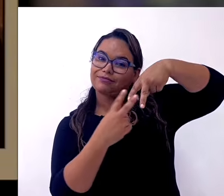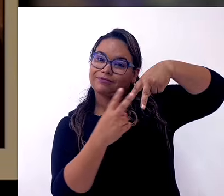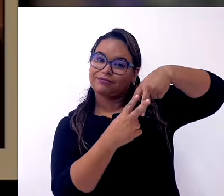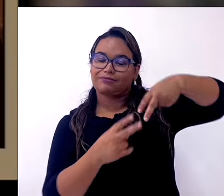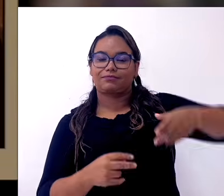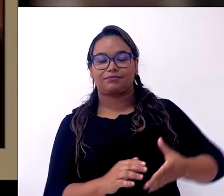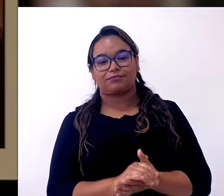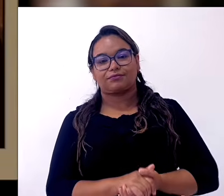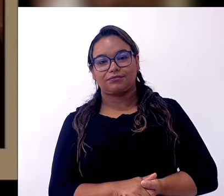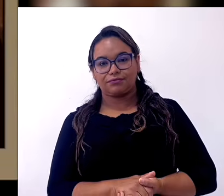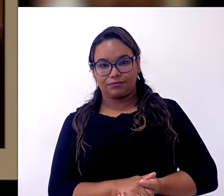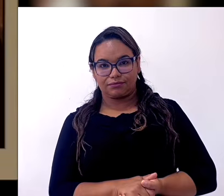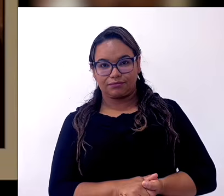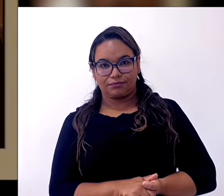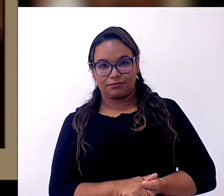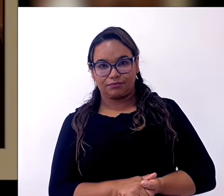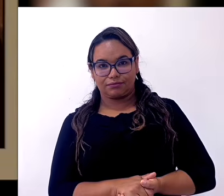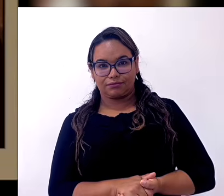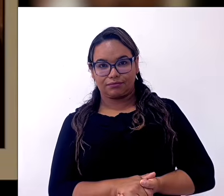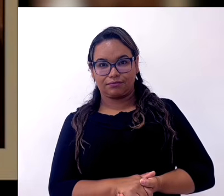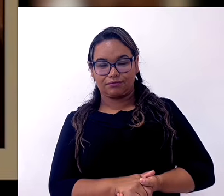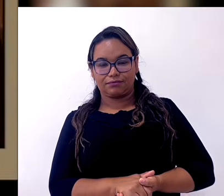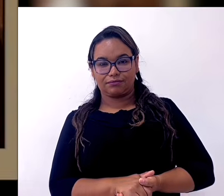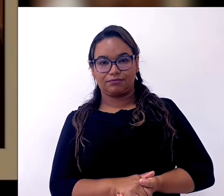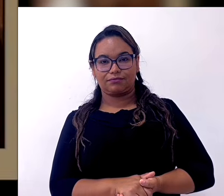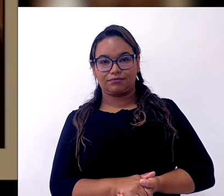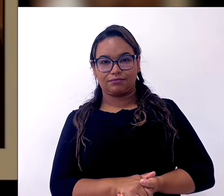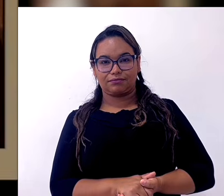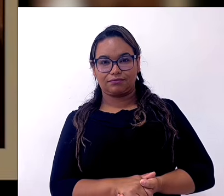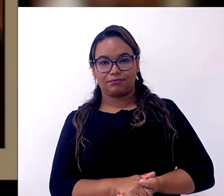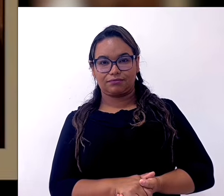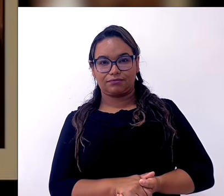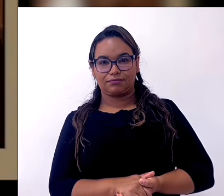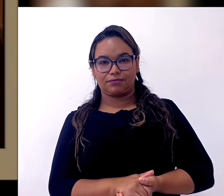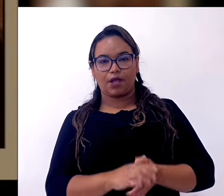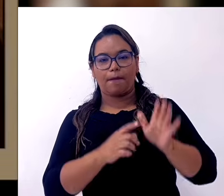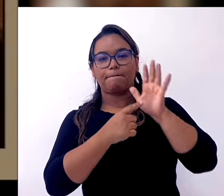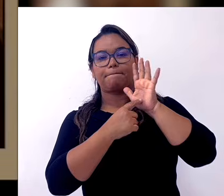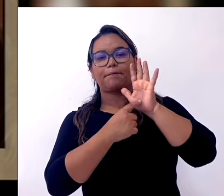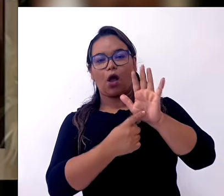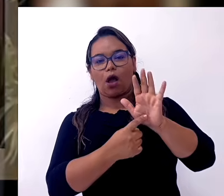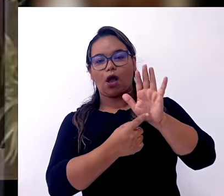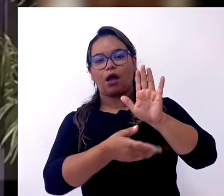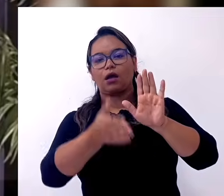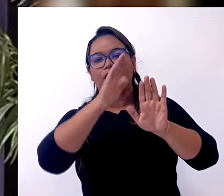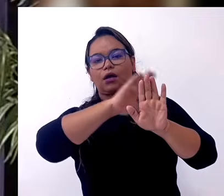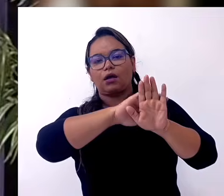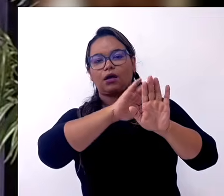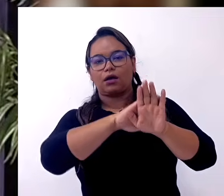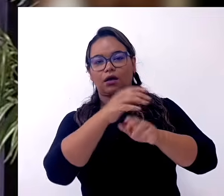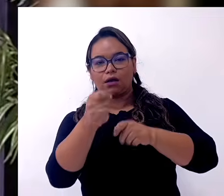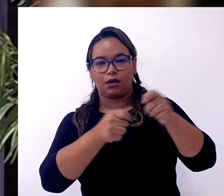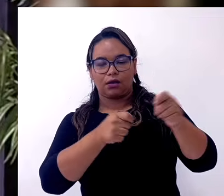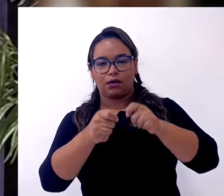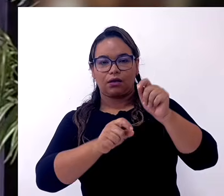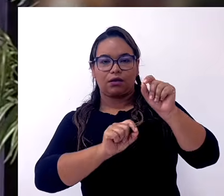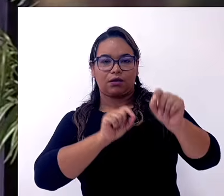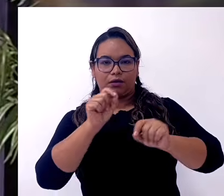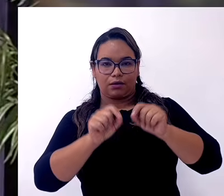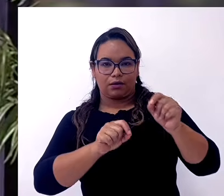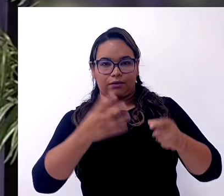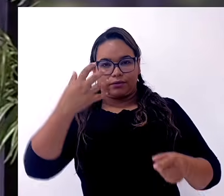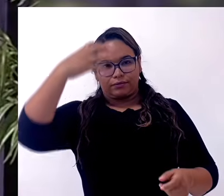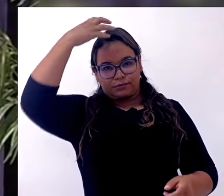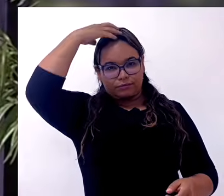são altos maçons e submetidos ao pontífice de Roma. E quanto ao Islã, nós fizemos uma palestra